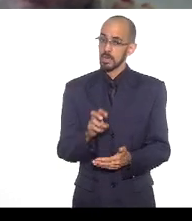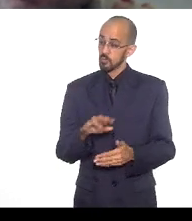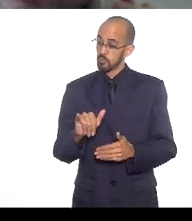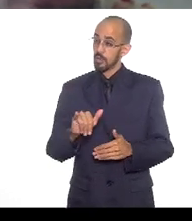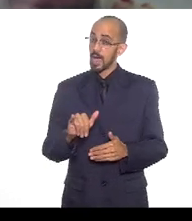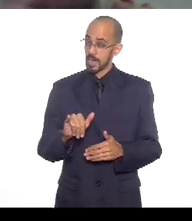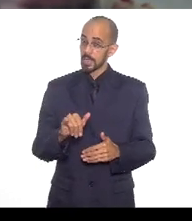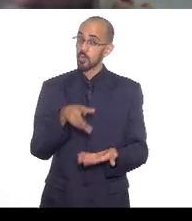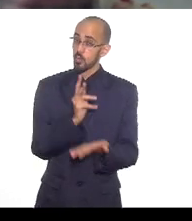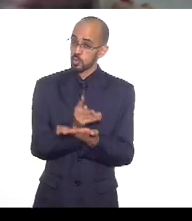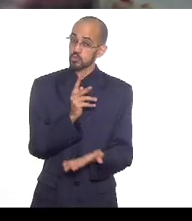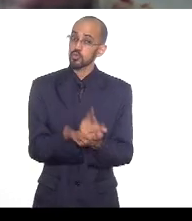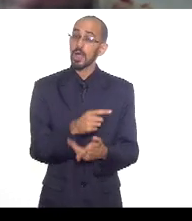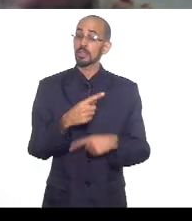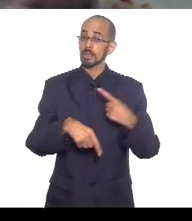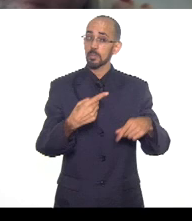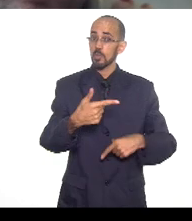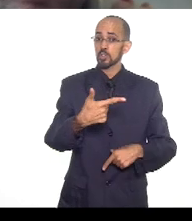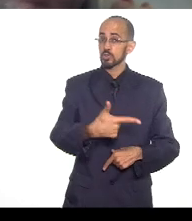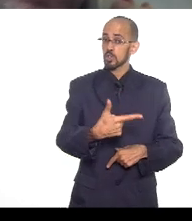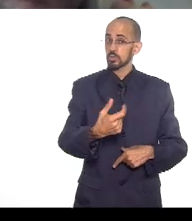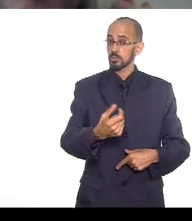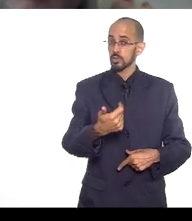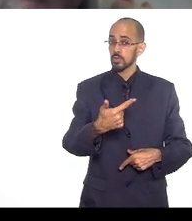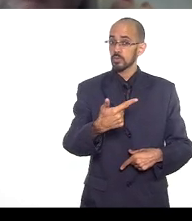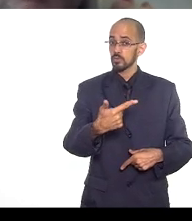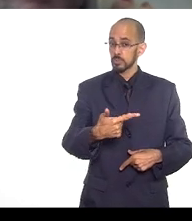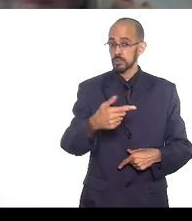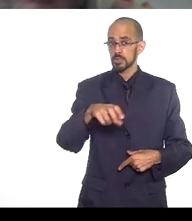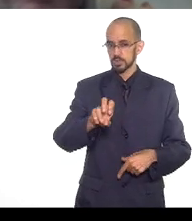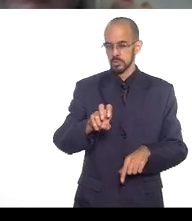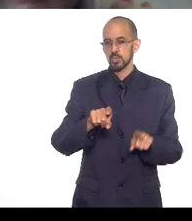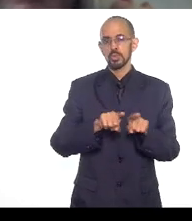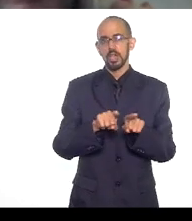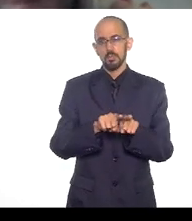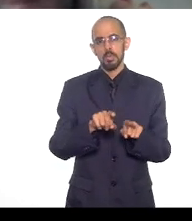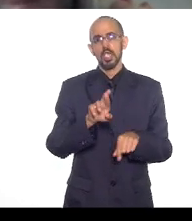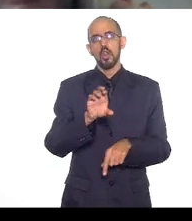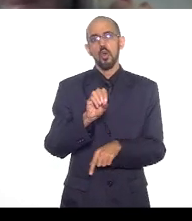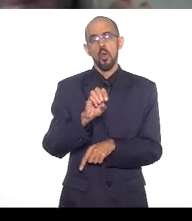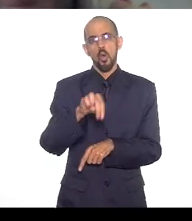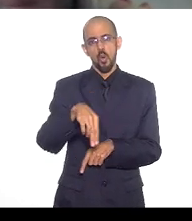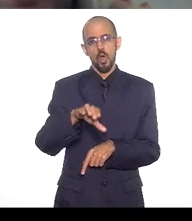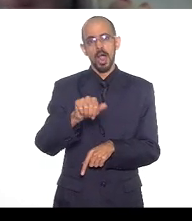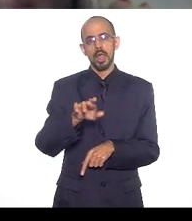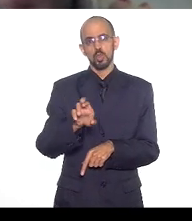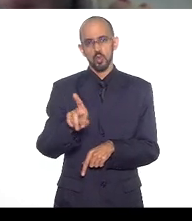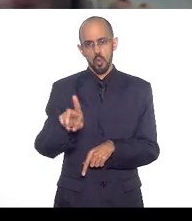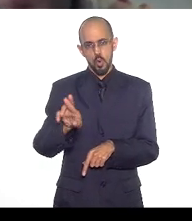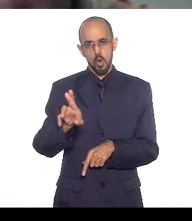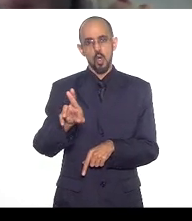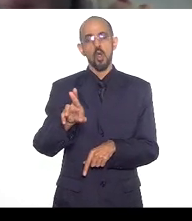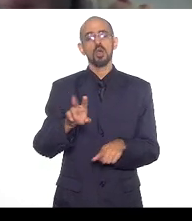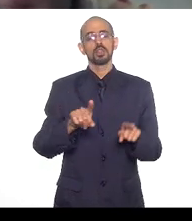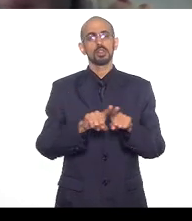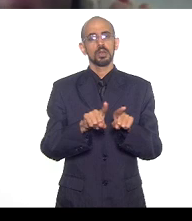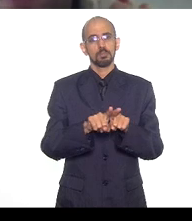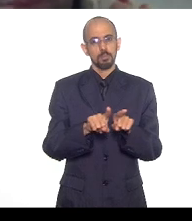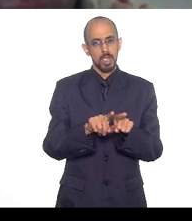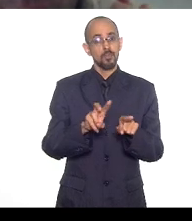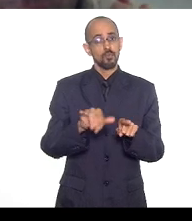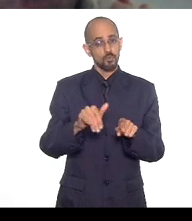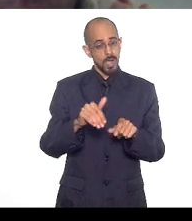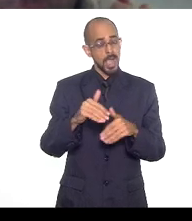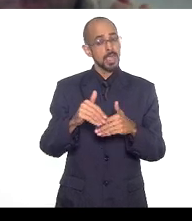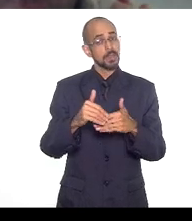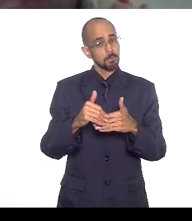transcender 2025, assim como o Roncador também vai transcender 2025. E uma coisa